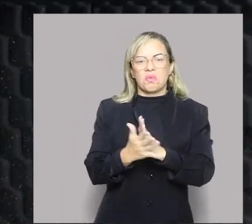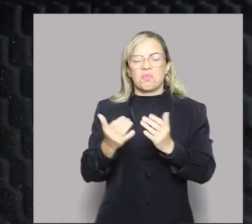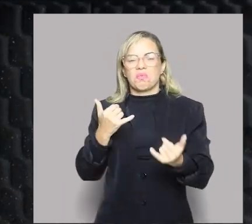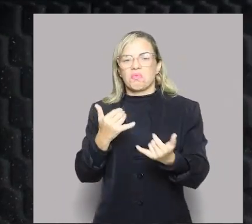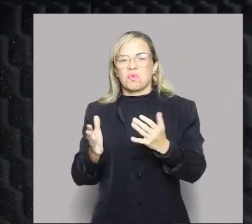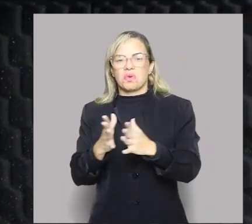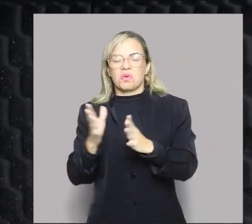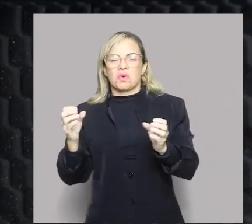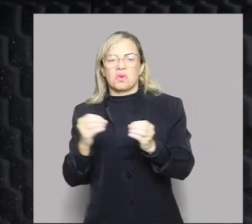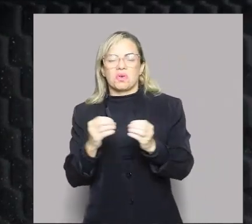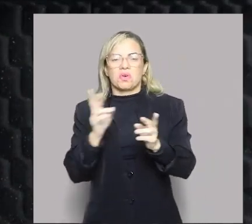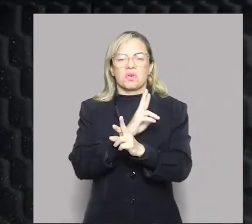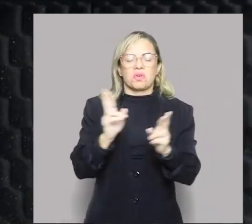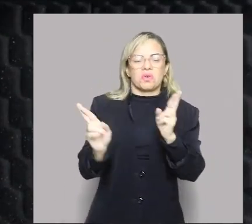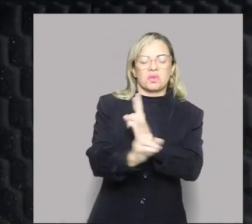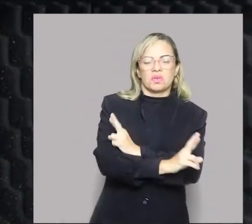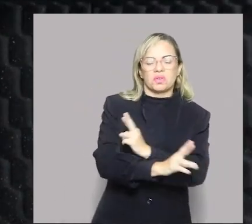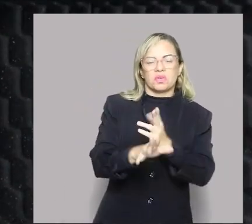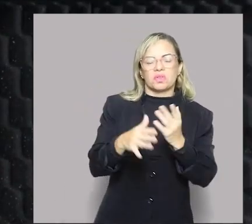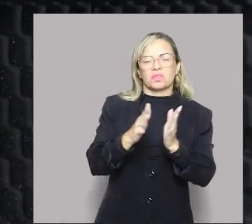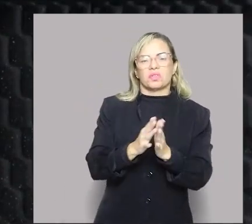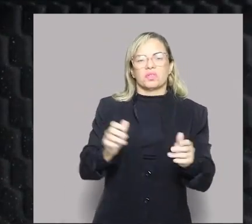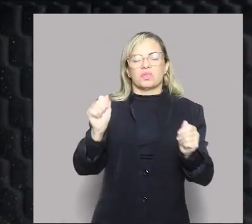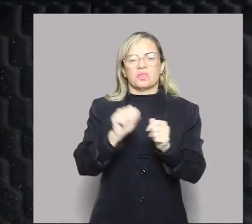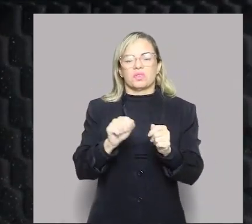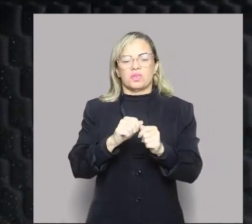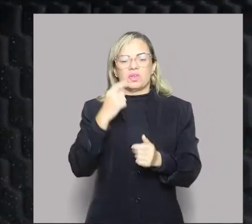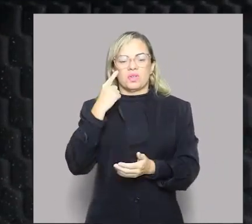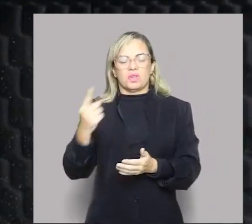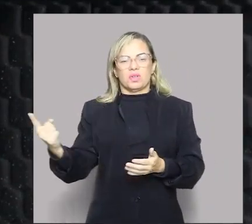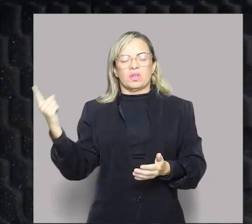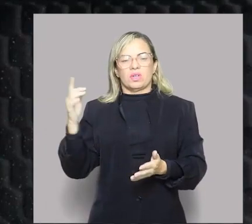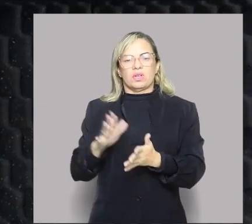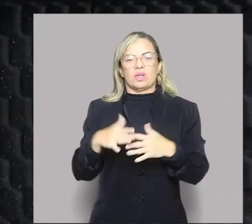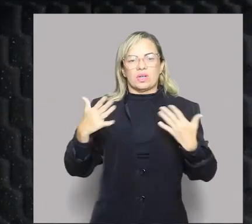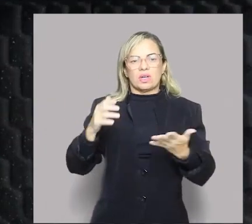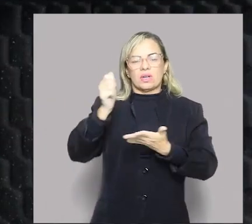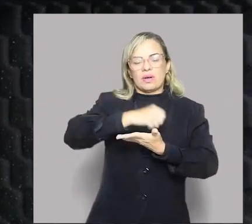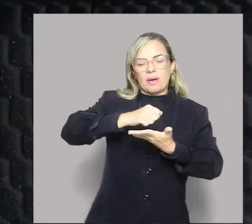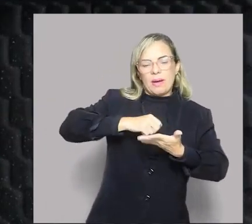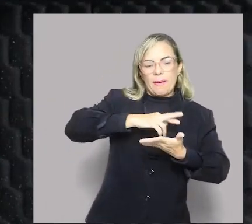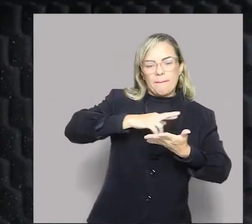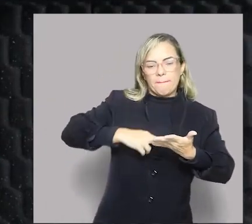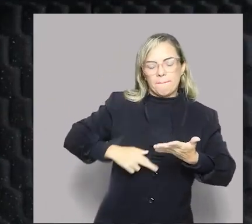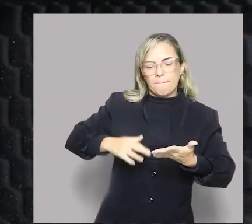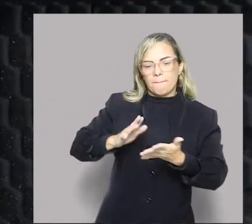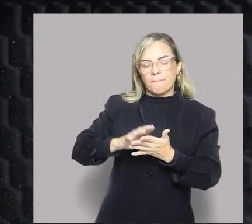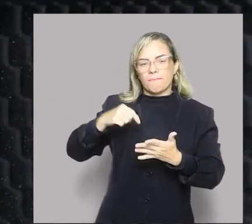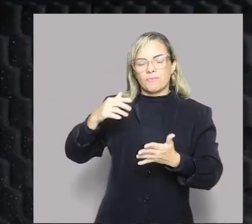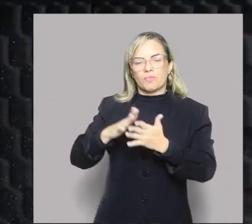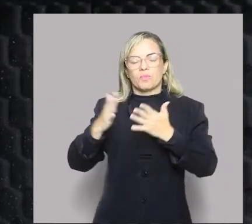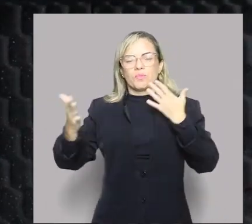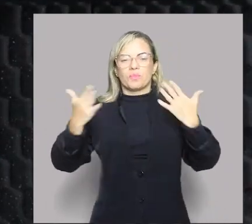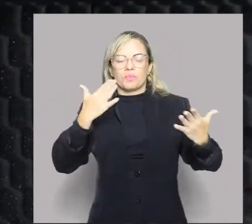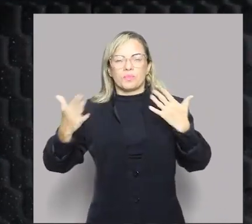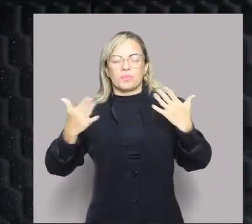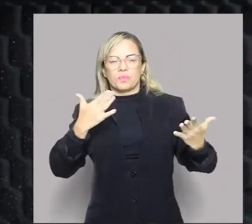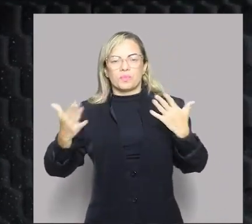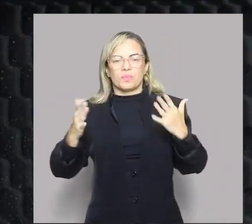ela se relaciona, eu estou trazendo a produtividade porque agora, a seguir, eu vou comparar, eu